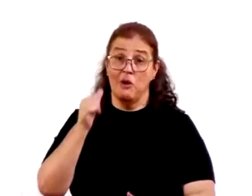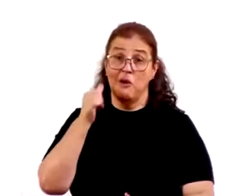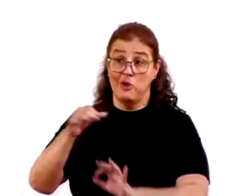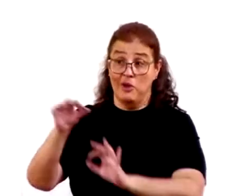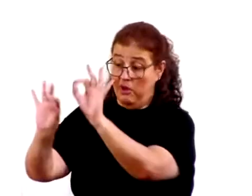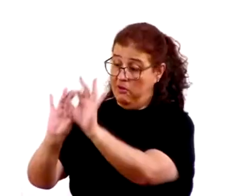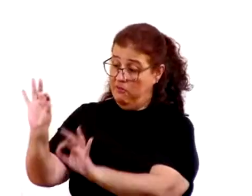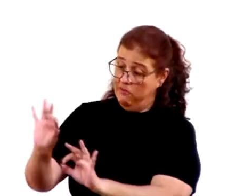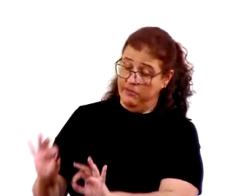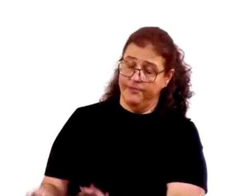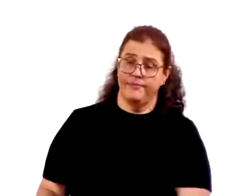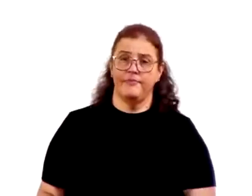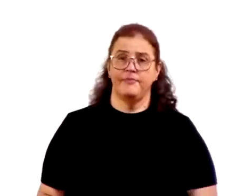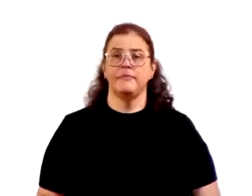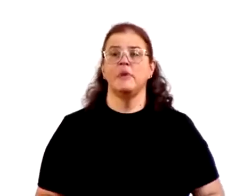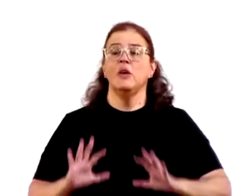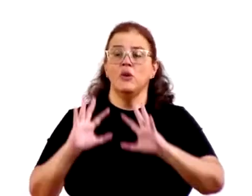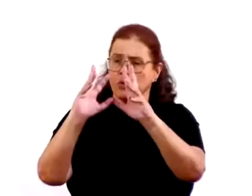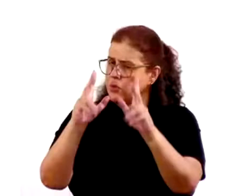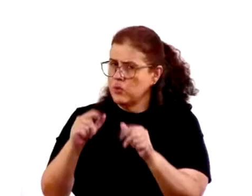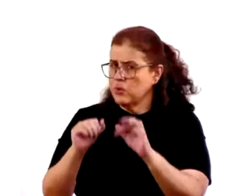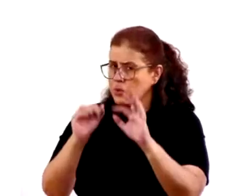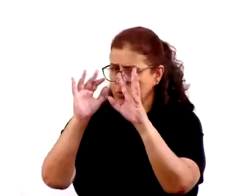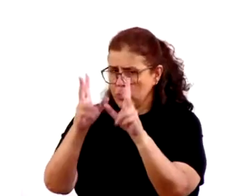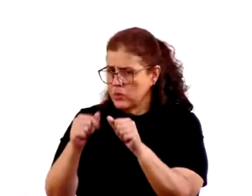deve levar a pensar.